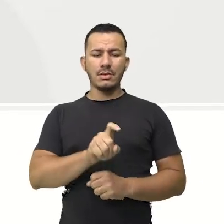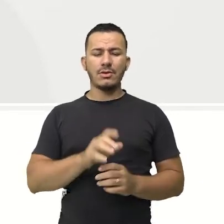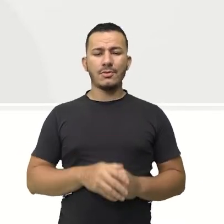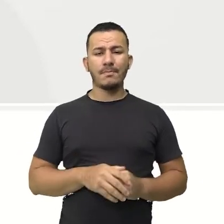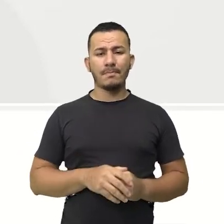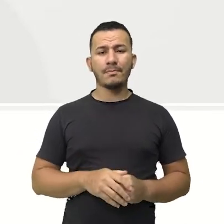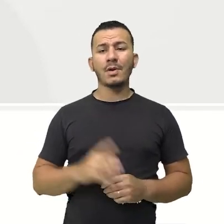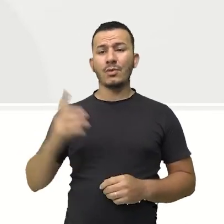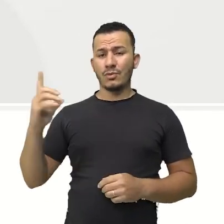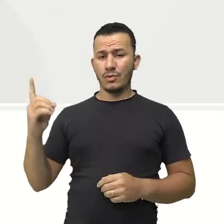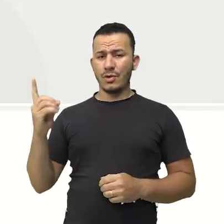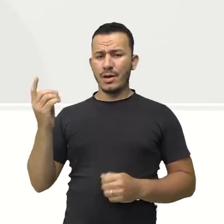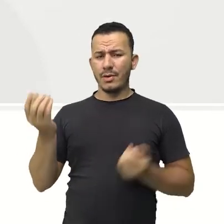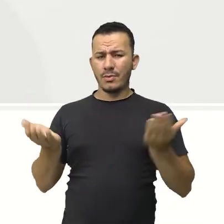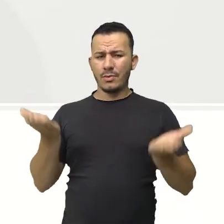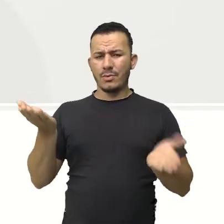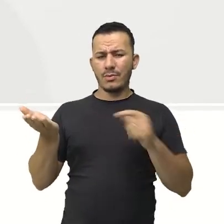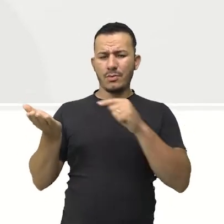tenho x